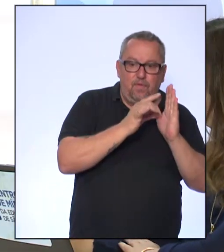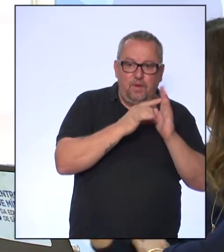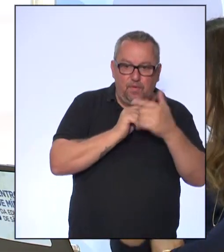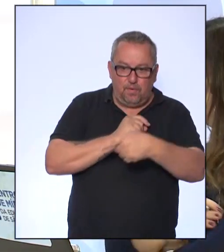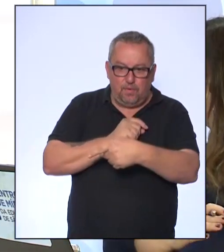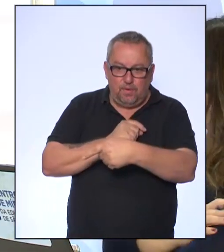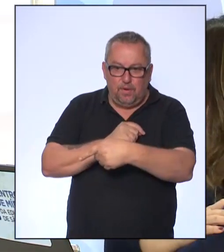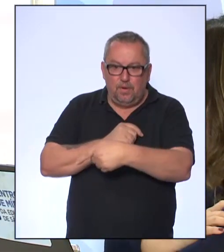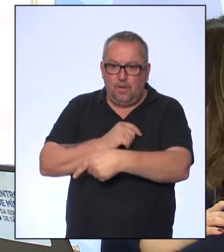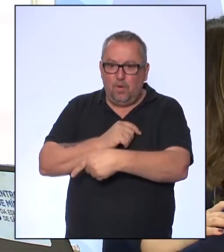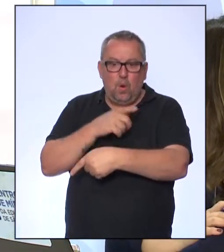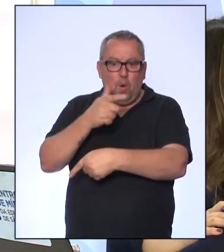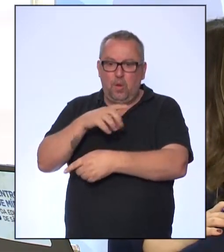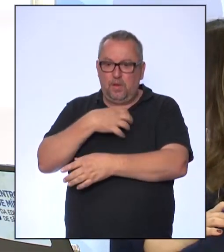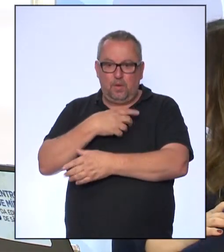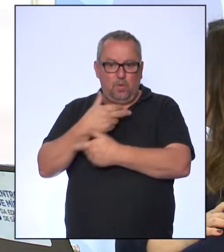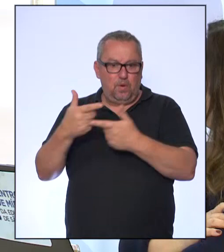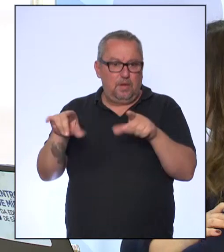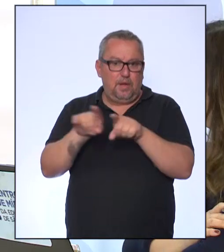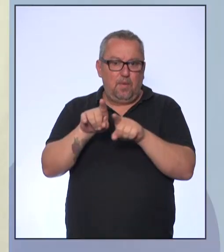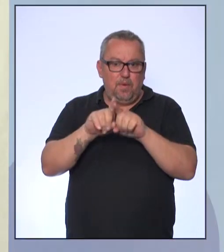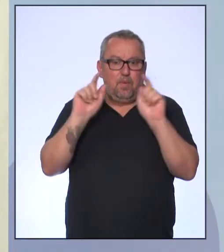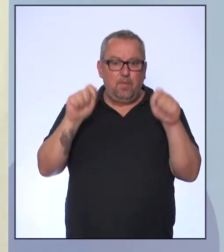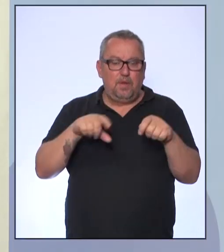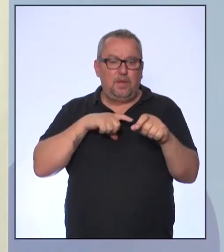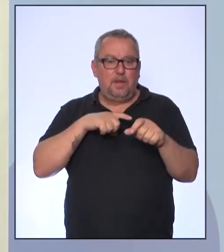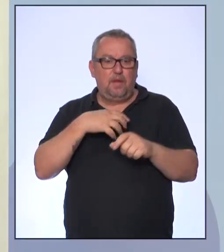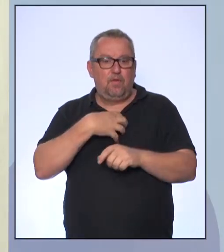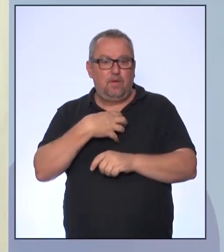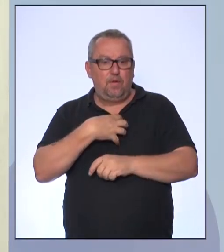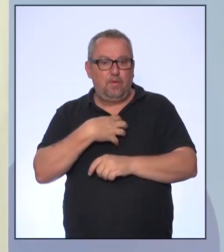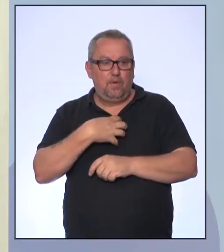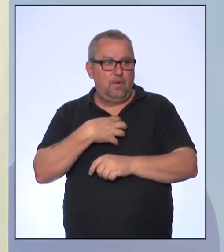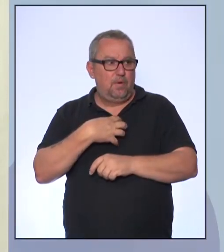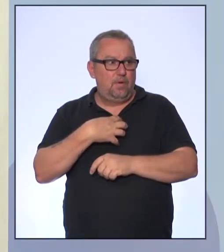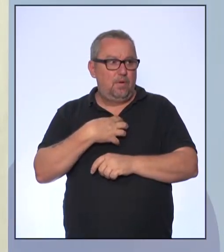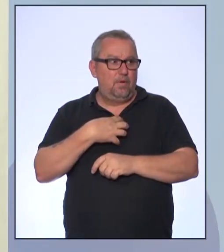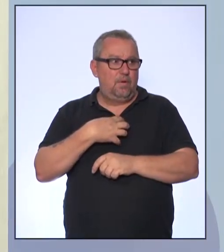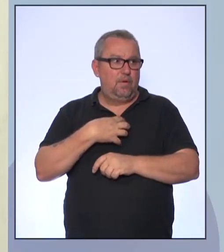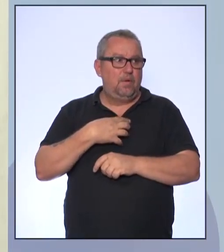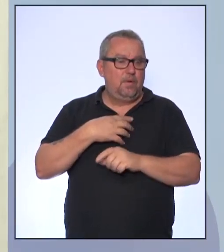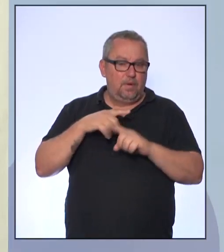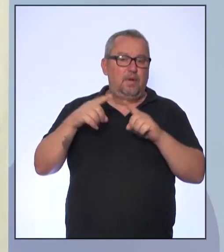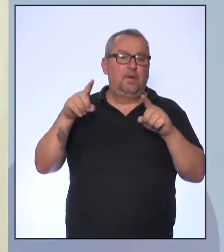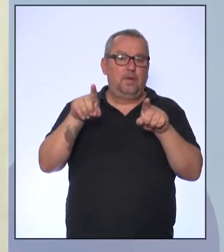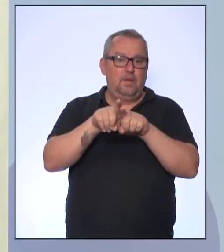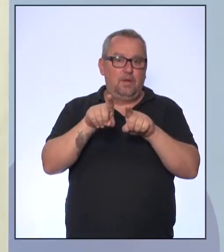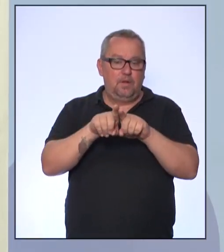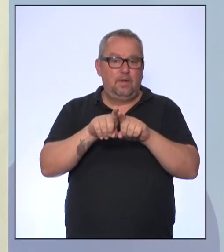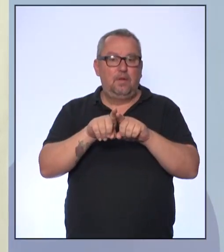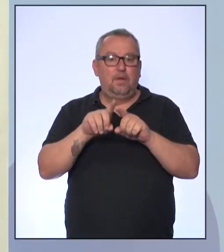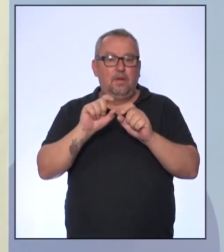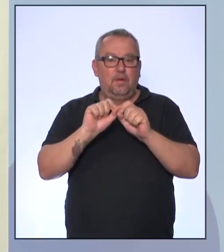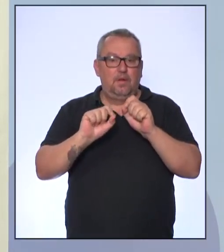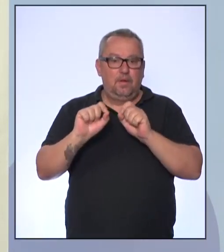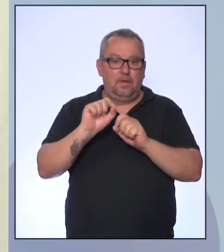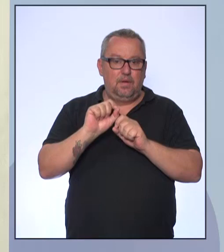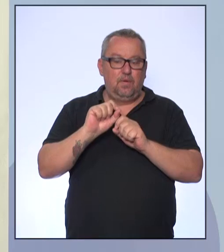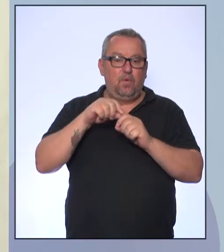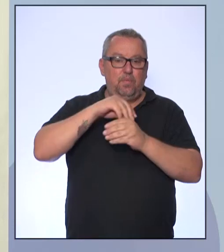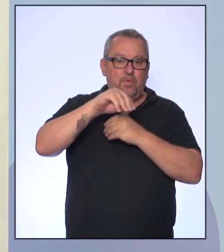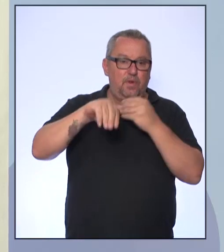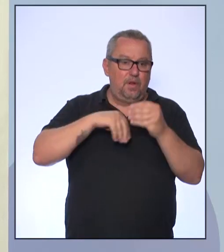composição. Então, os materiais, eles podem ser na forma de substâncias ou